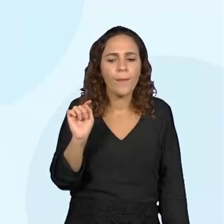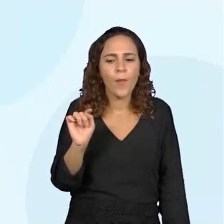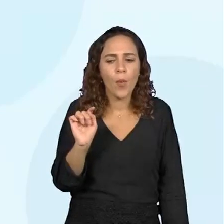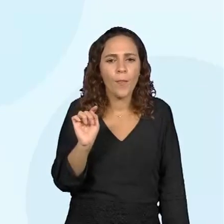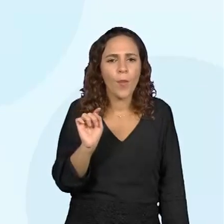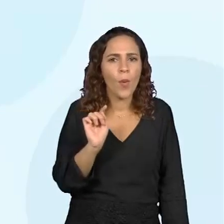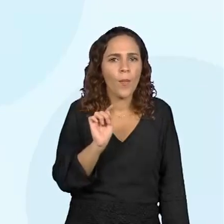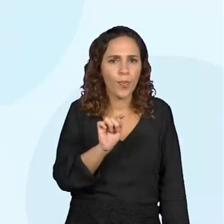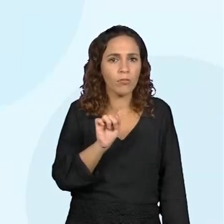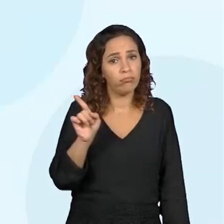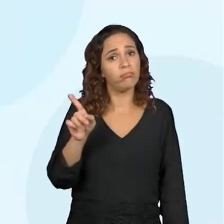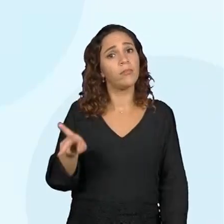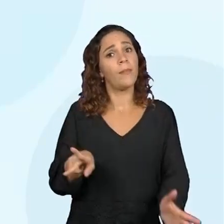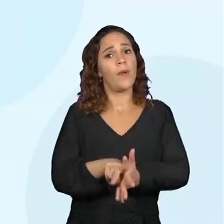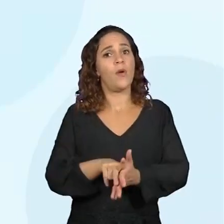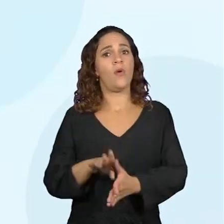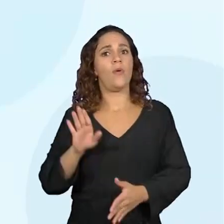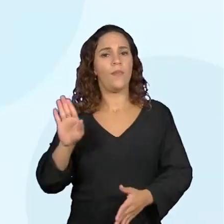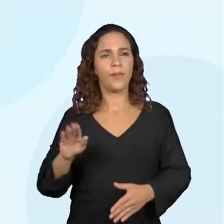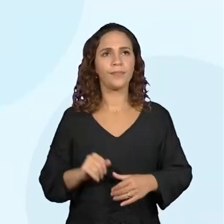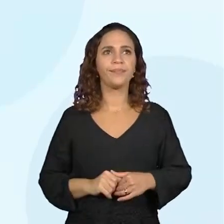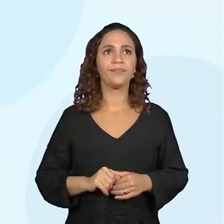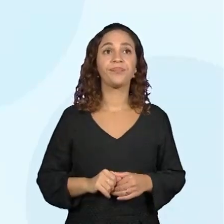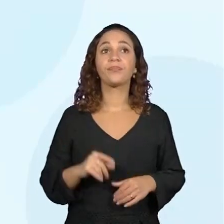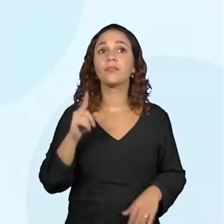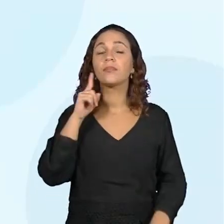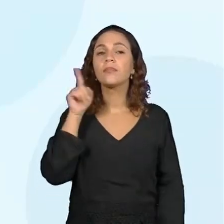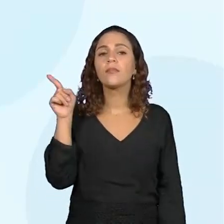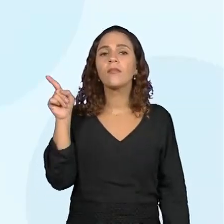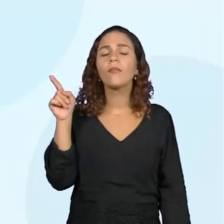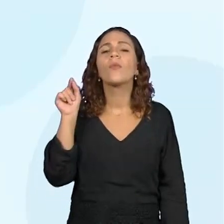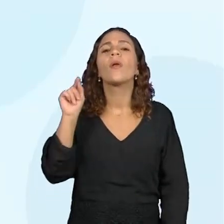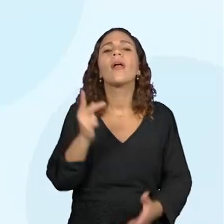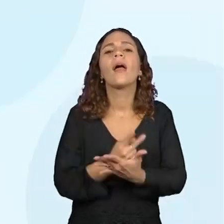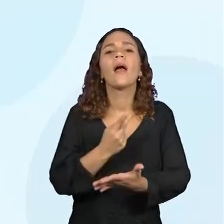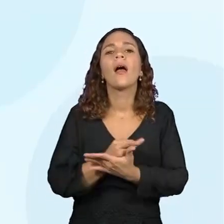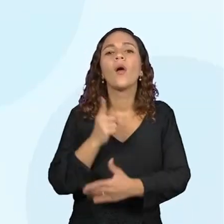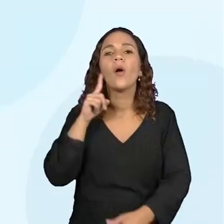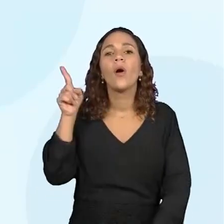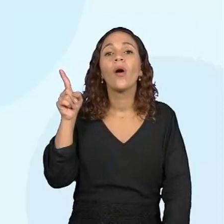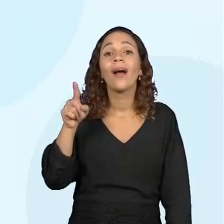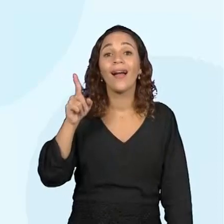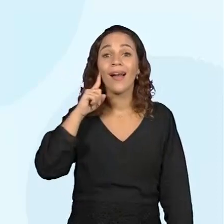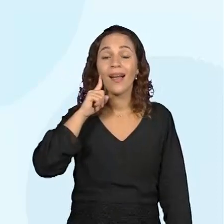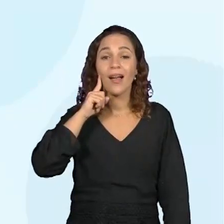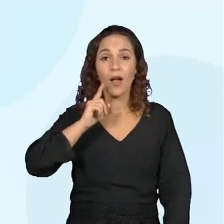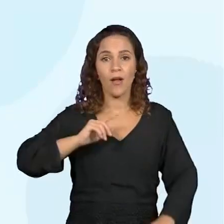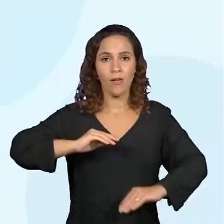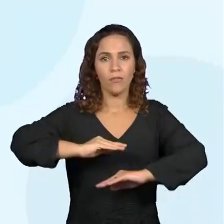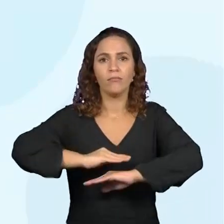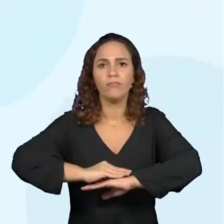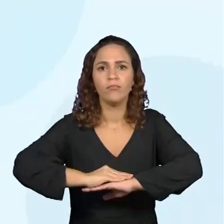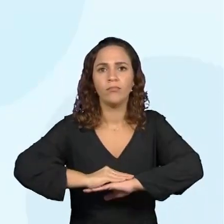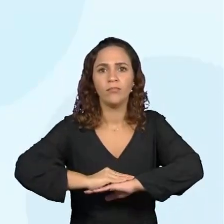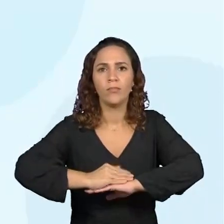Então você sabia que o sapo... Olha só, então, vamos ver o primeiro